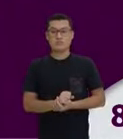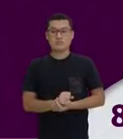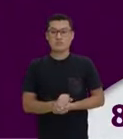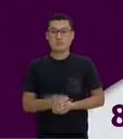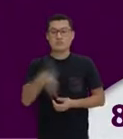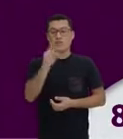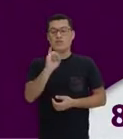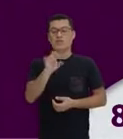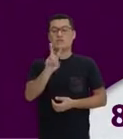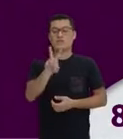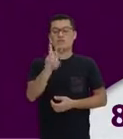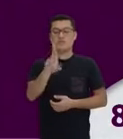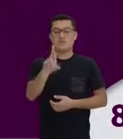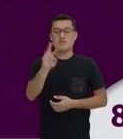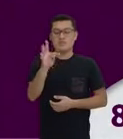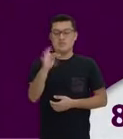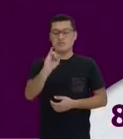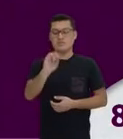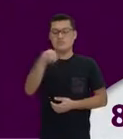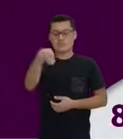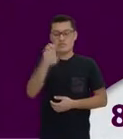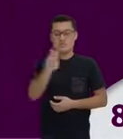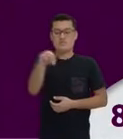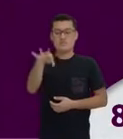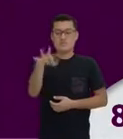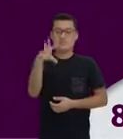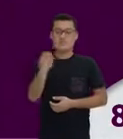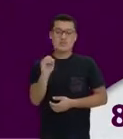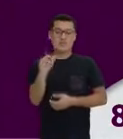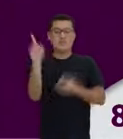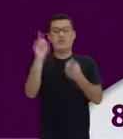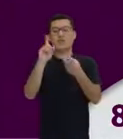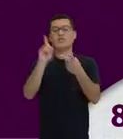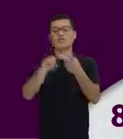e ela também serve para entretenimento